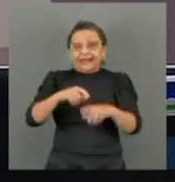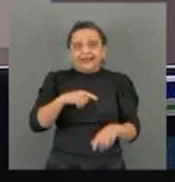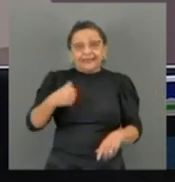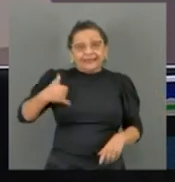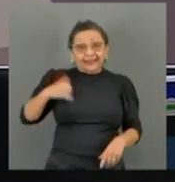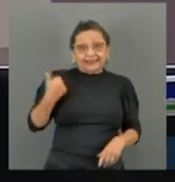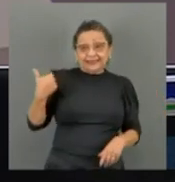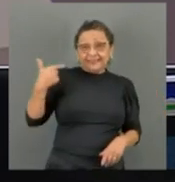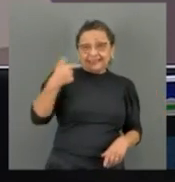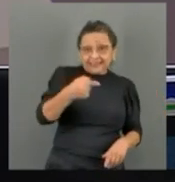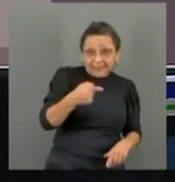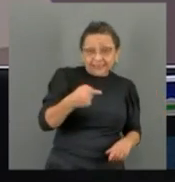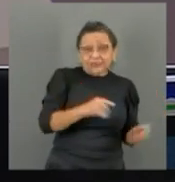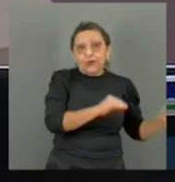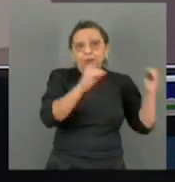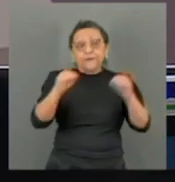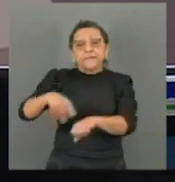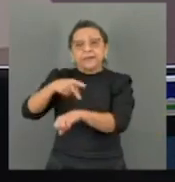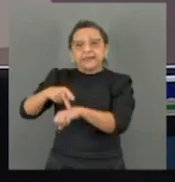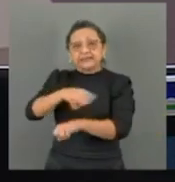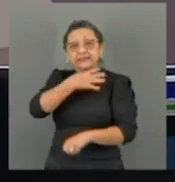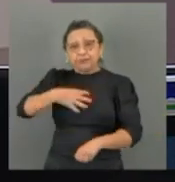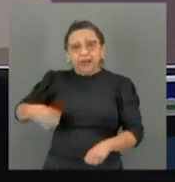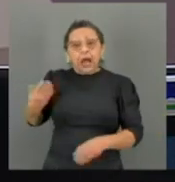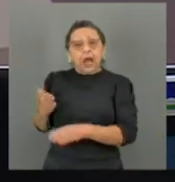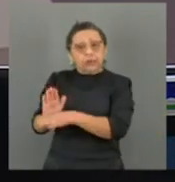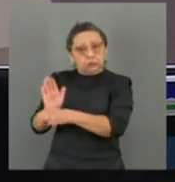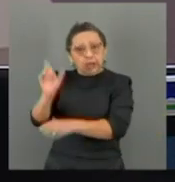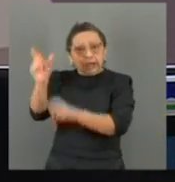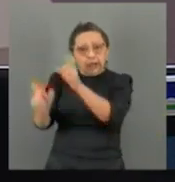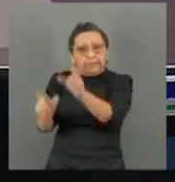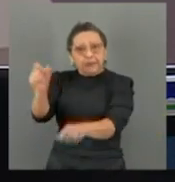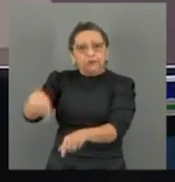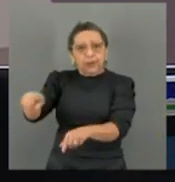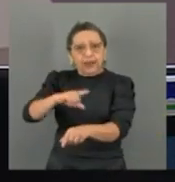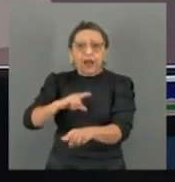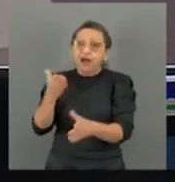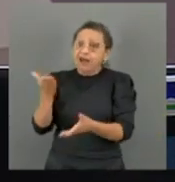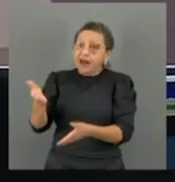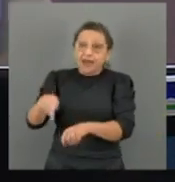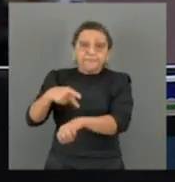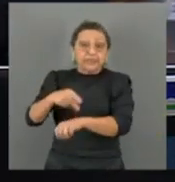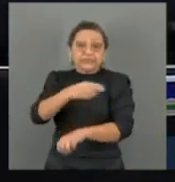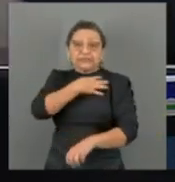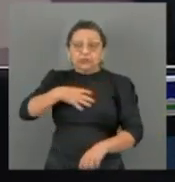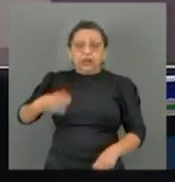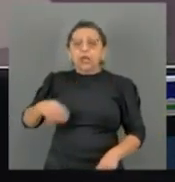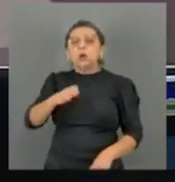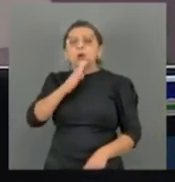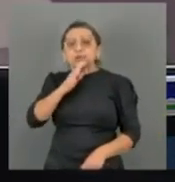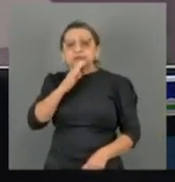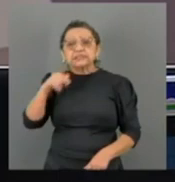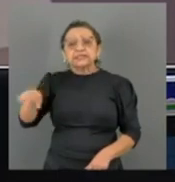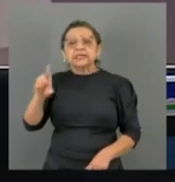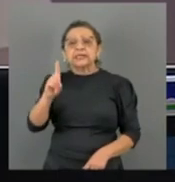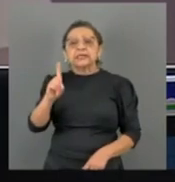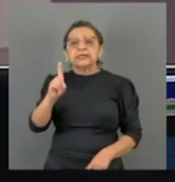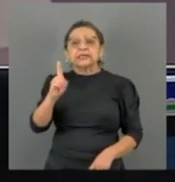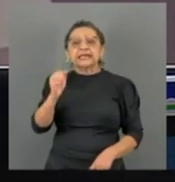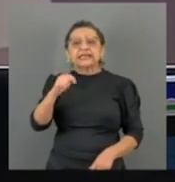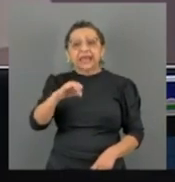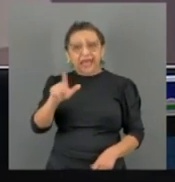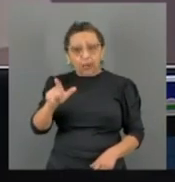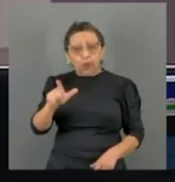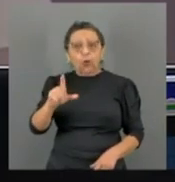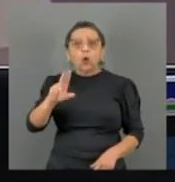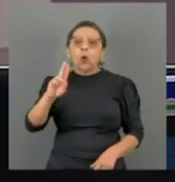para Nicarágua para ajudar os sandinistas. Lá eu conheci Daniel Ortega. É